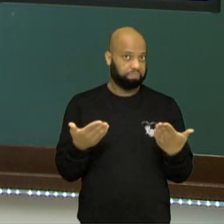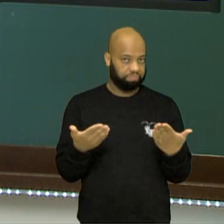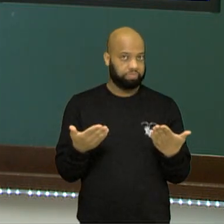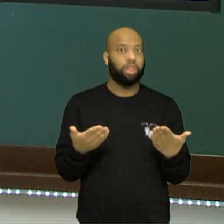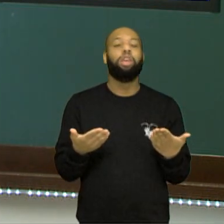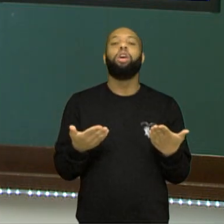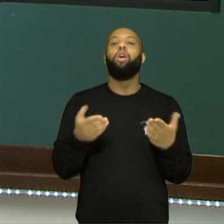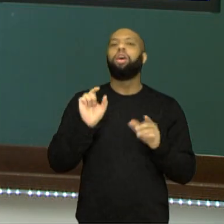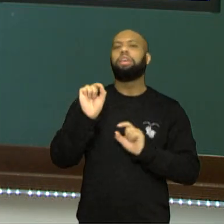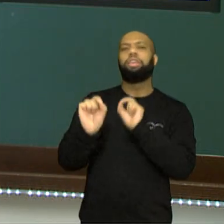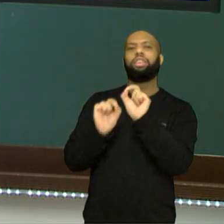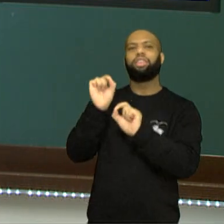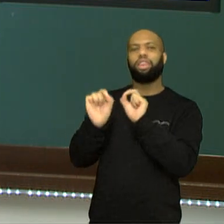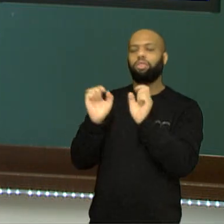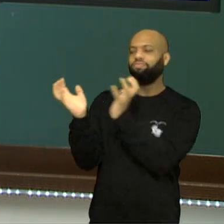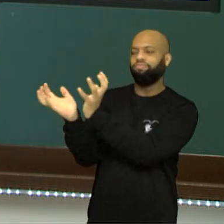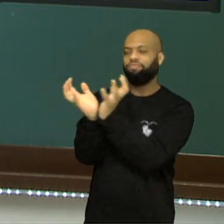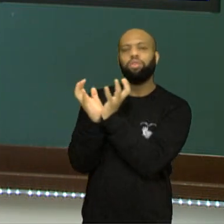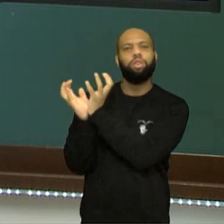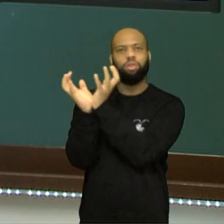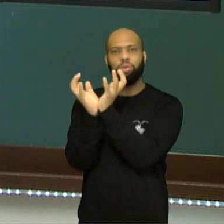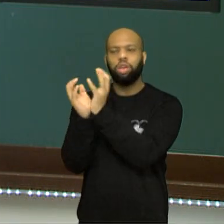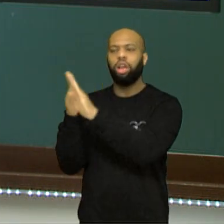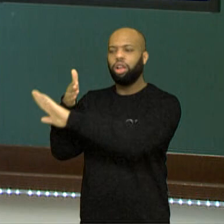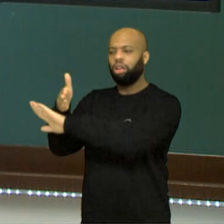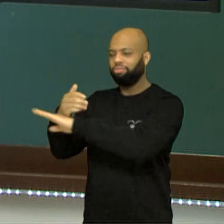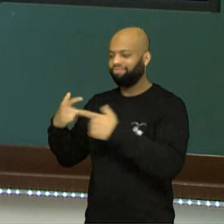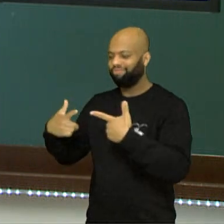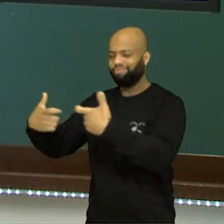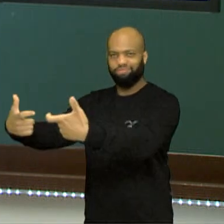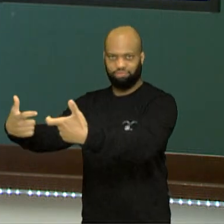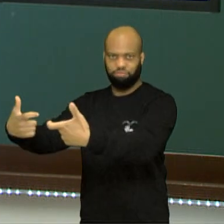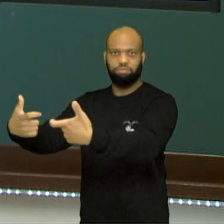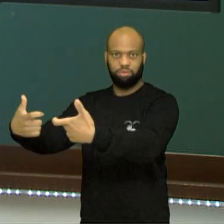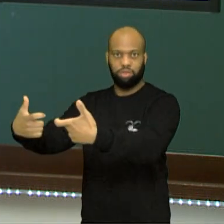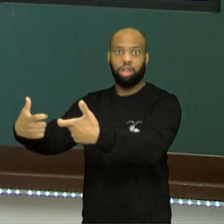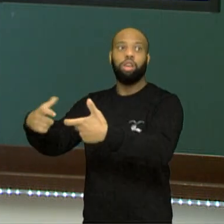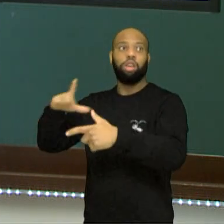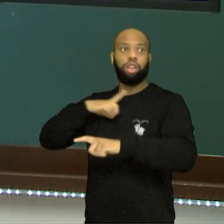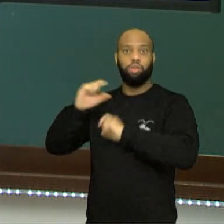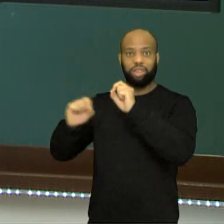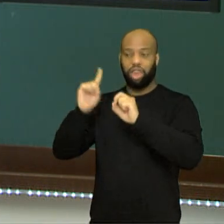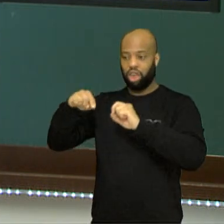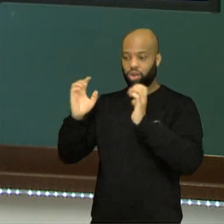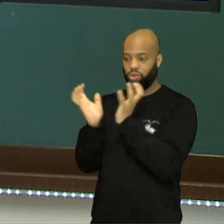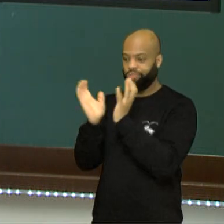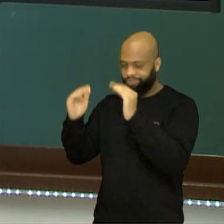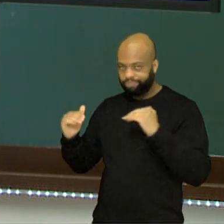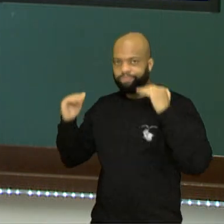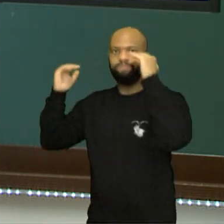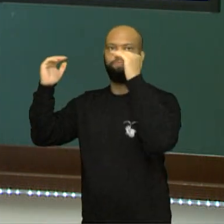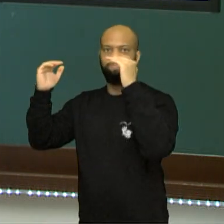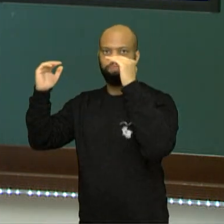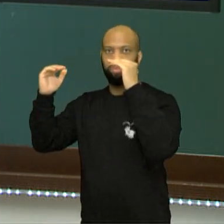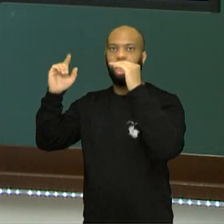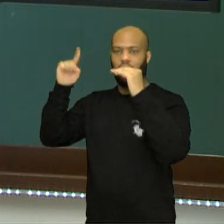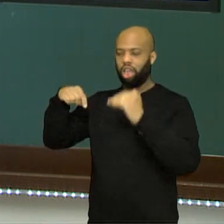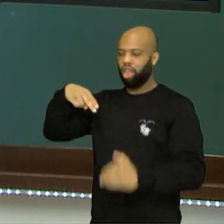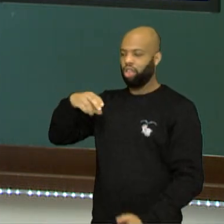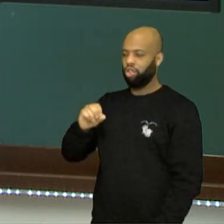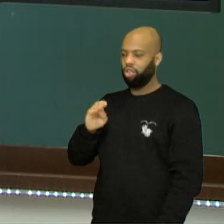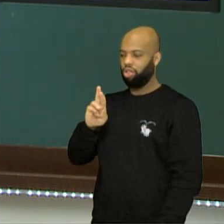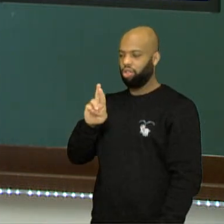Então, pessoal, quem que eram os grupos que iam para a guerra, né? Era a nobreza, né, com forte destaque para